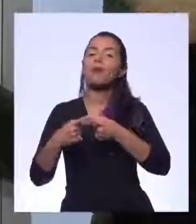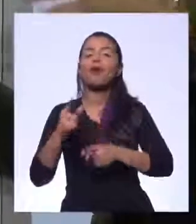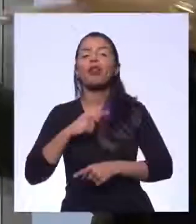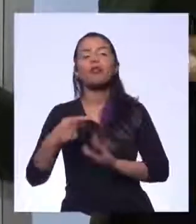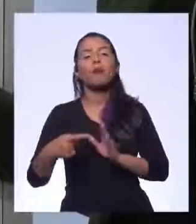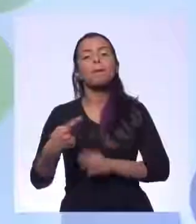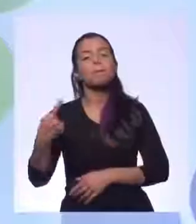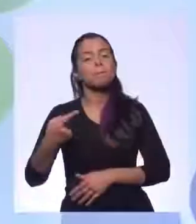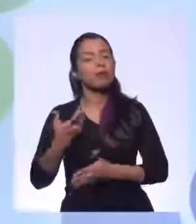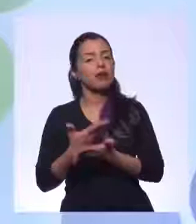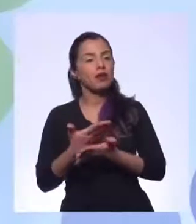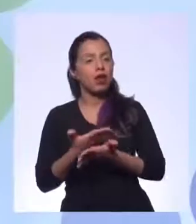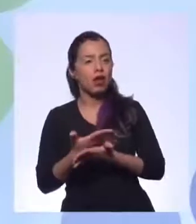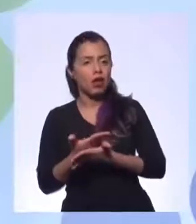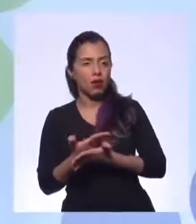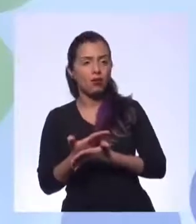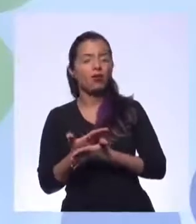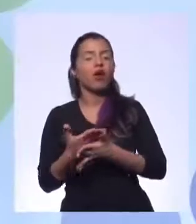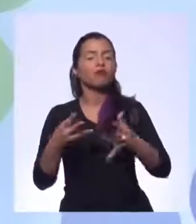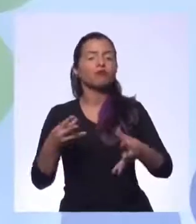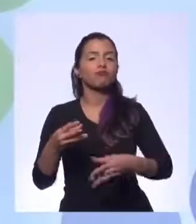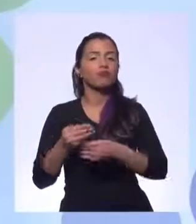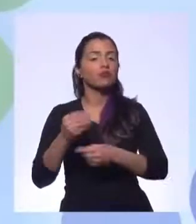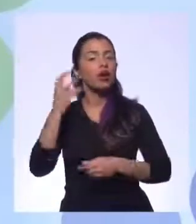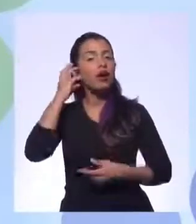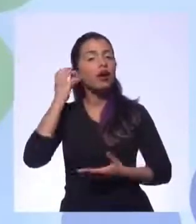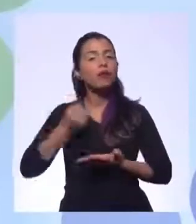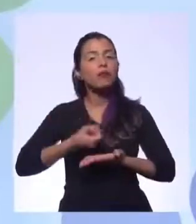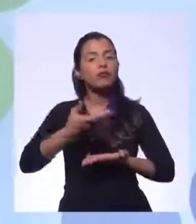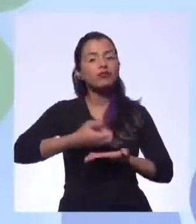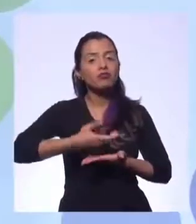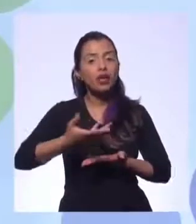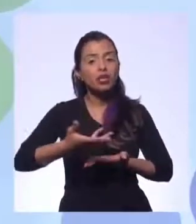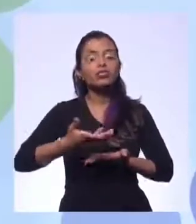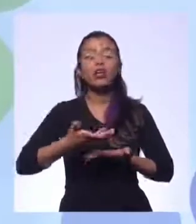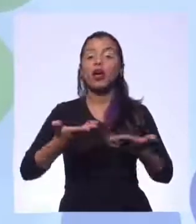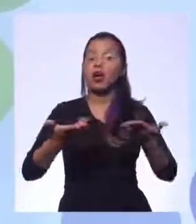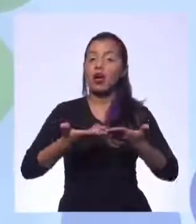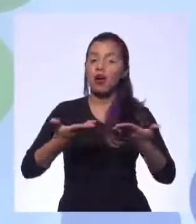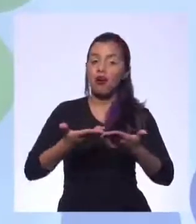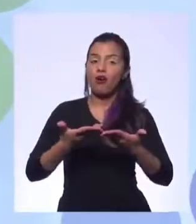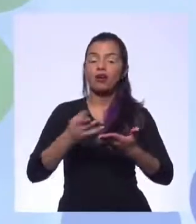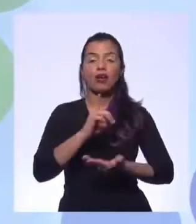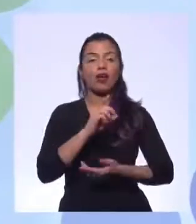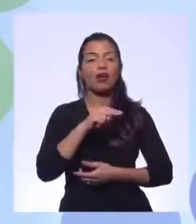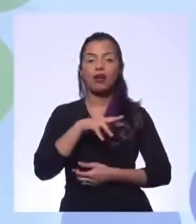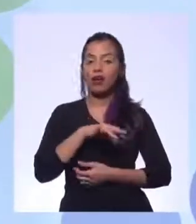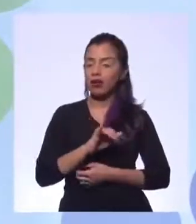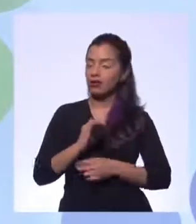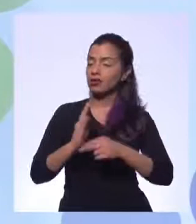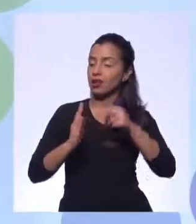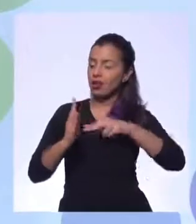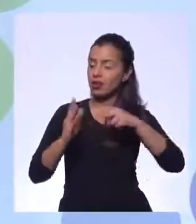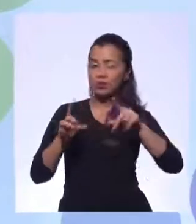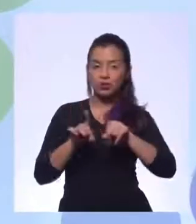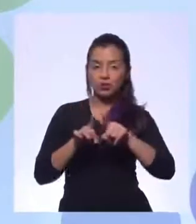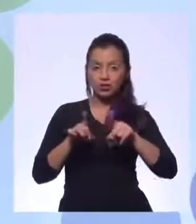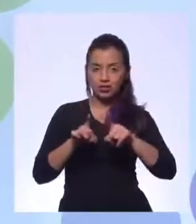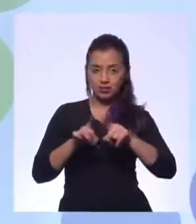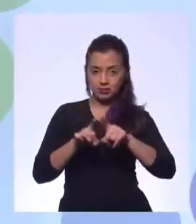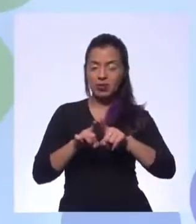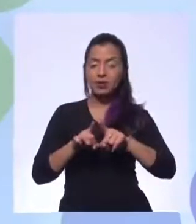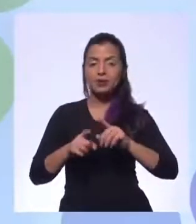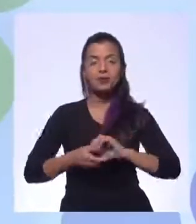e apresentou o texto no podcast. Agora a Dani foi lá e fez uma leitura dramatizada por ela aqui em voz